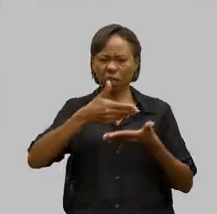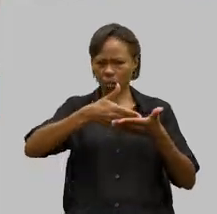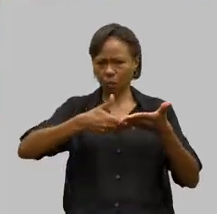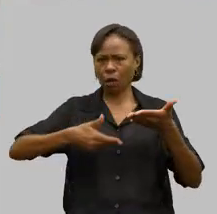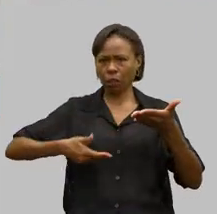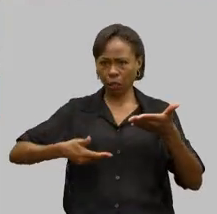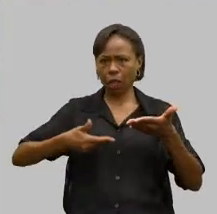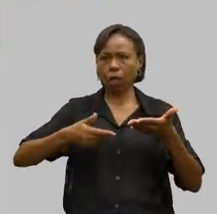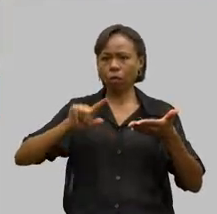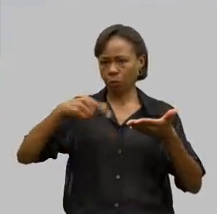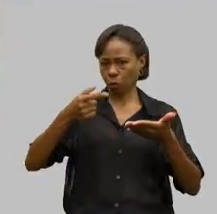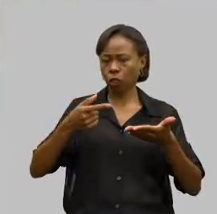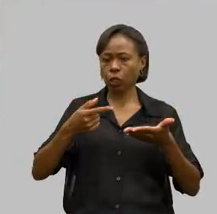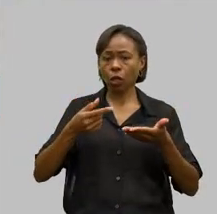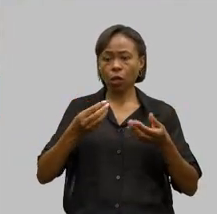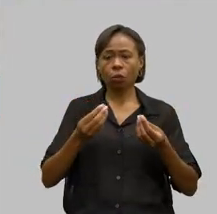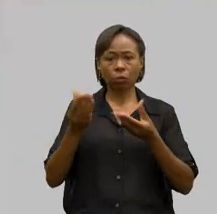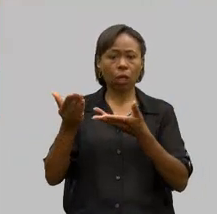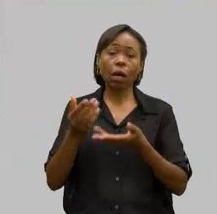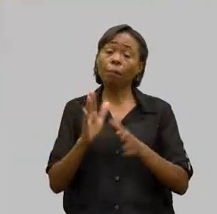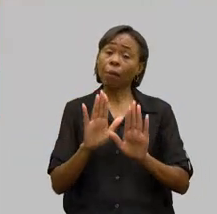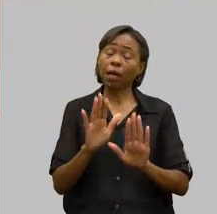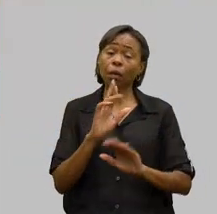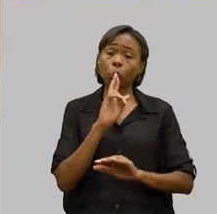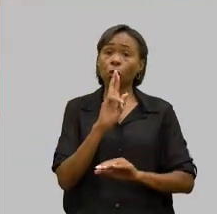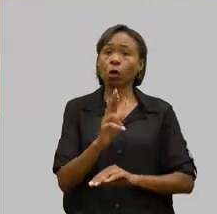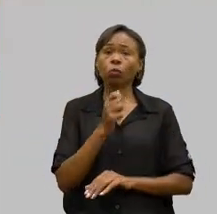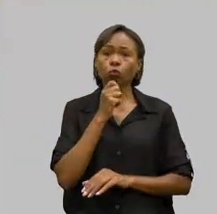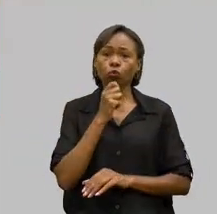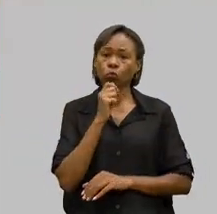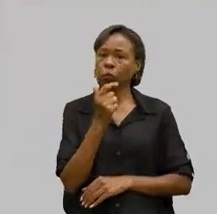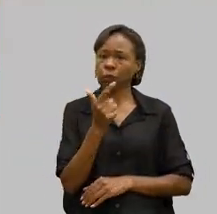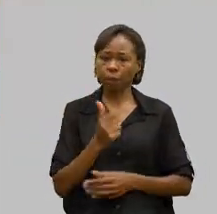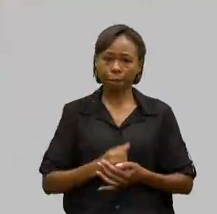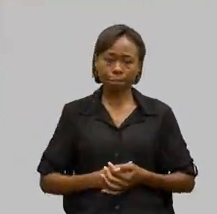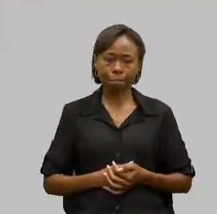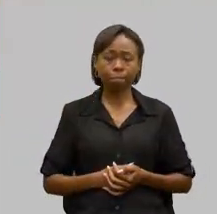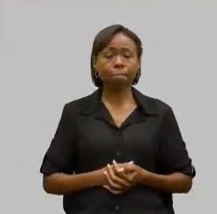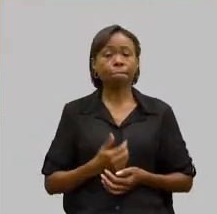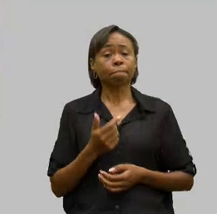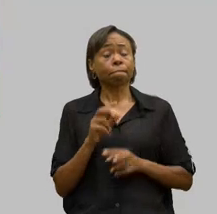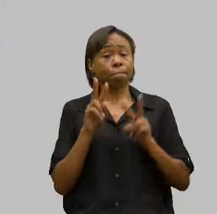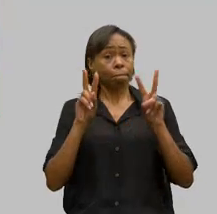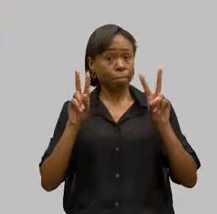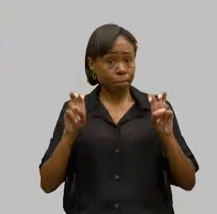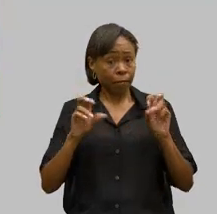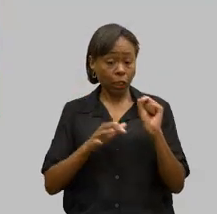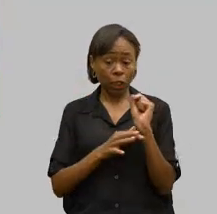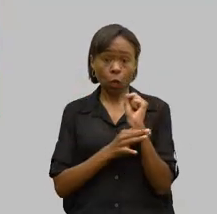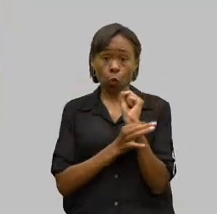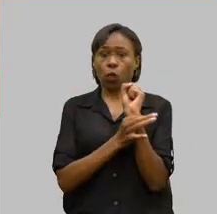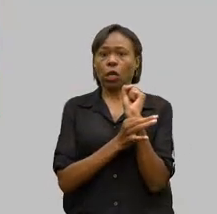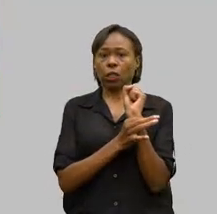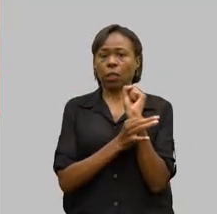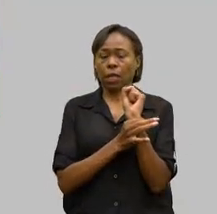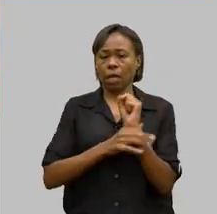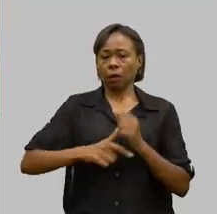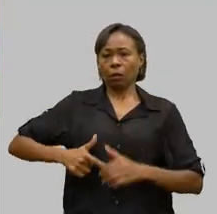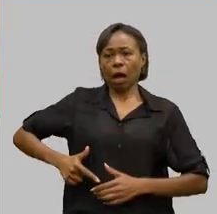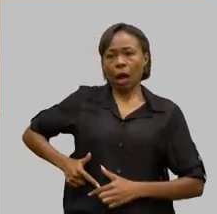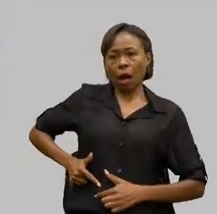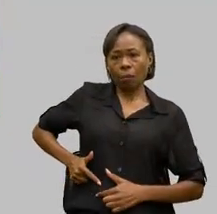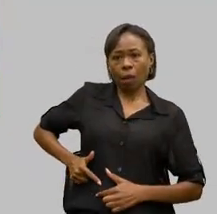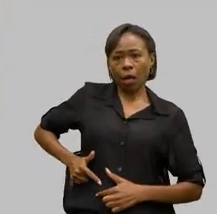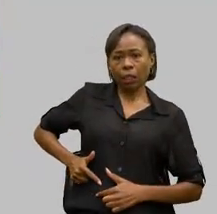olhar. Então, não temos essa resposta. Olá, Nayara, tudo bem? Referente à segurança armada nas nossas escolas. Esse é um tema